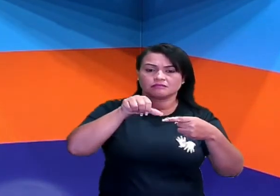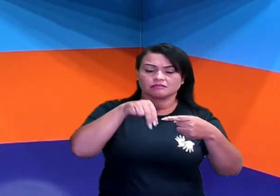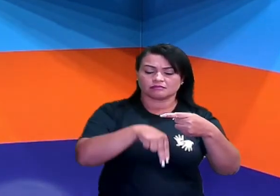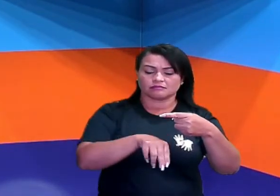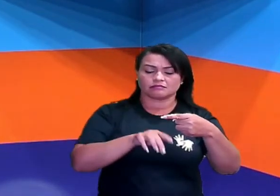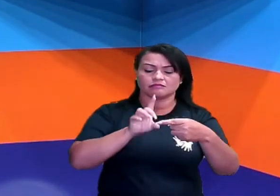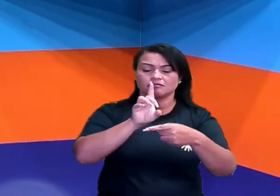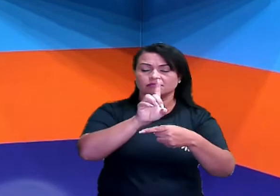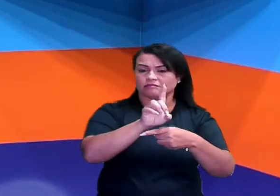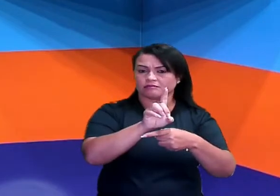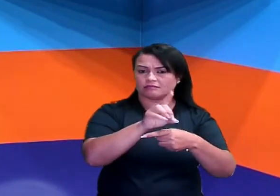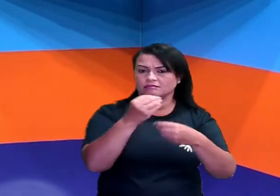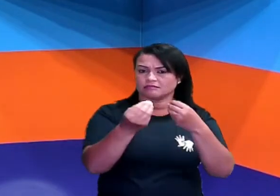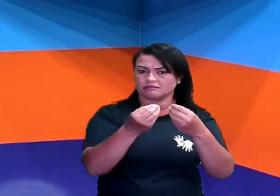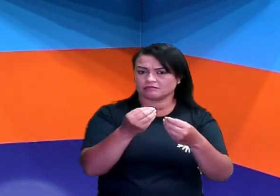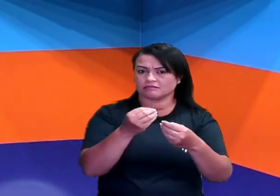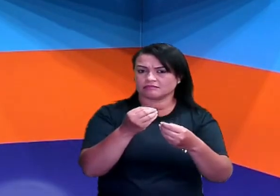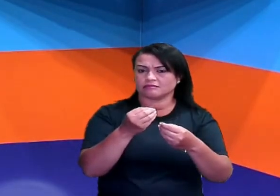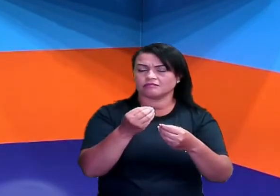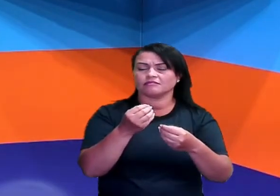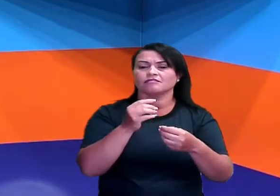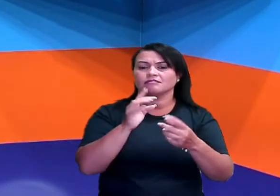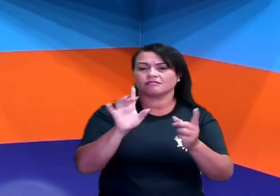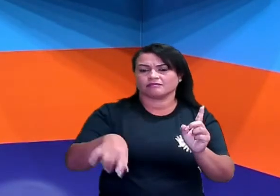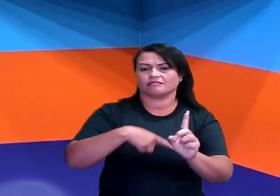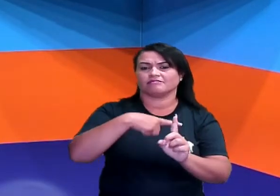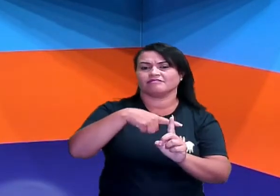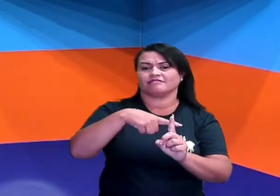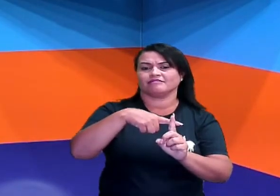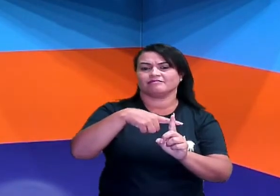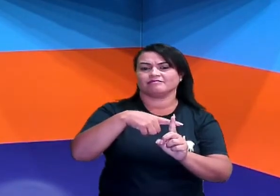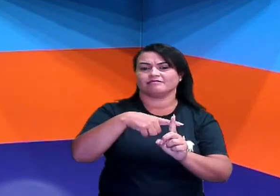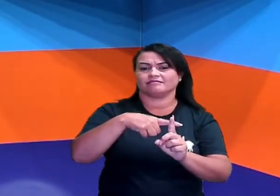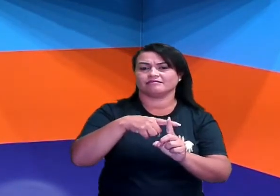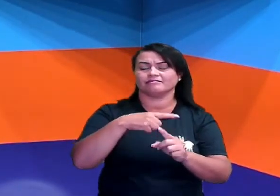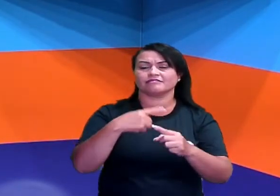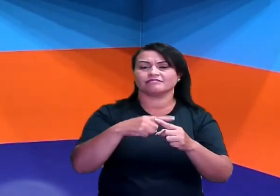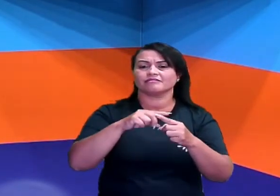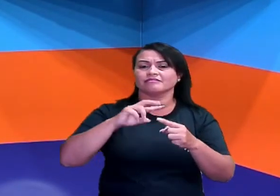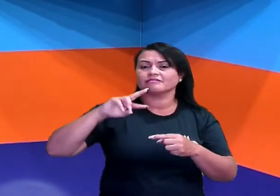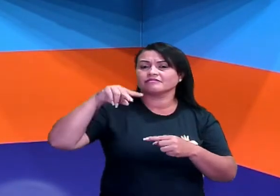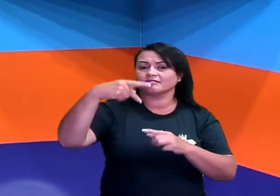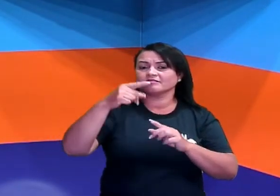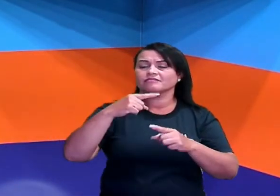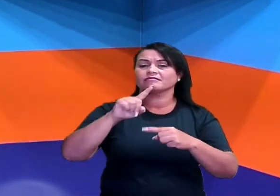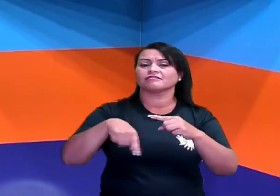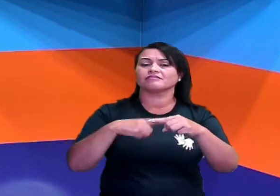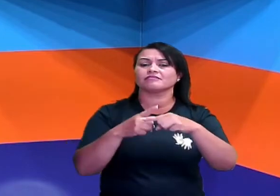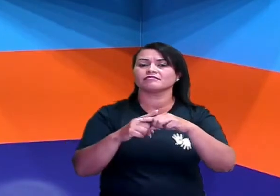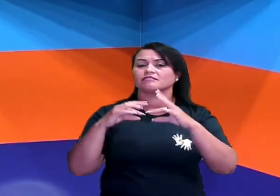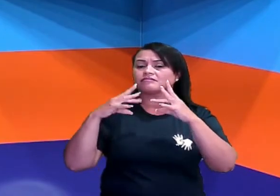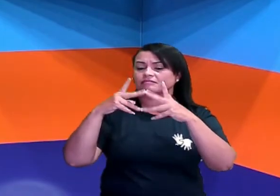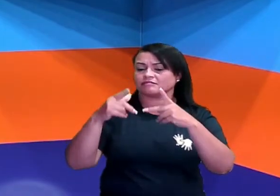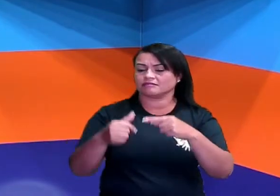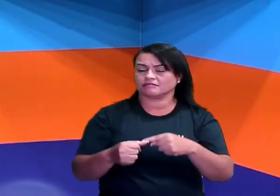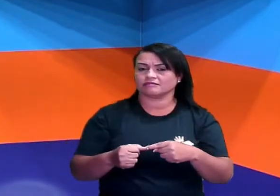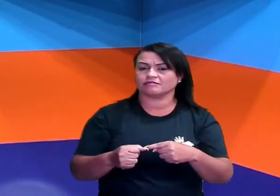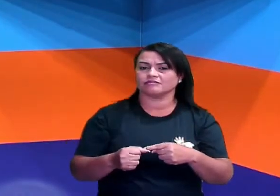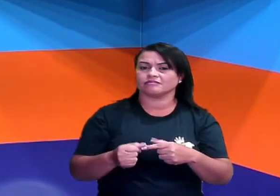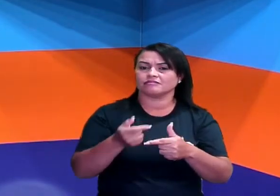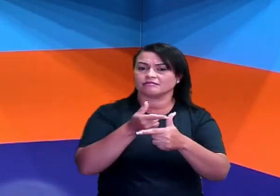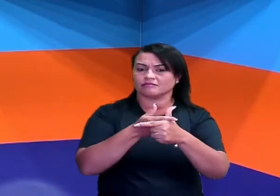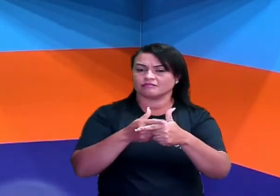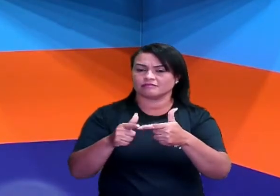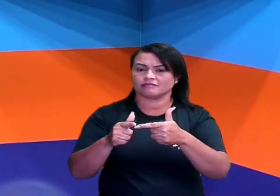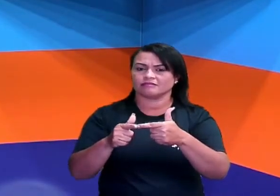acontece o quê? O meu expoente fica o quê? Positivo. Ficando positivo, toda fração é o quê? Uma divisão.